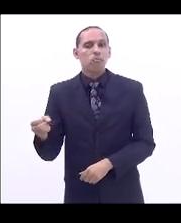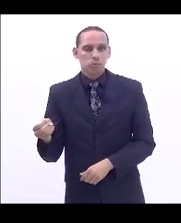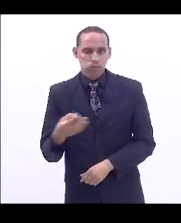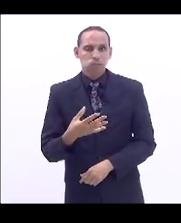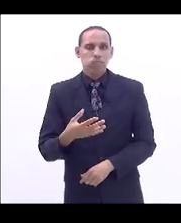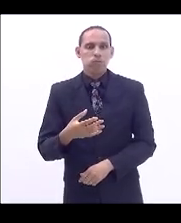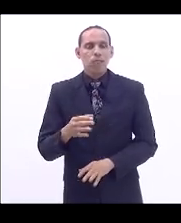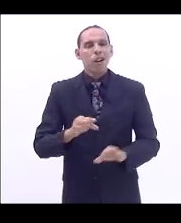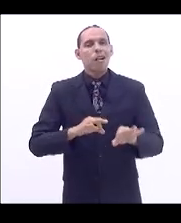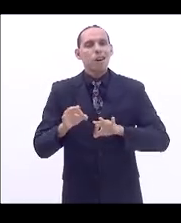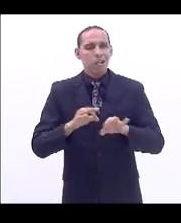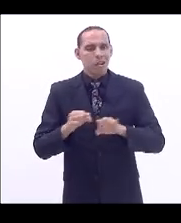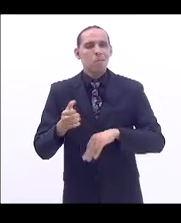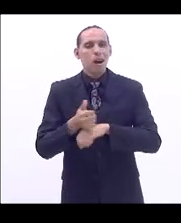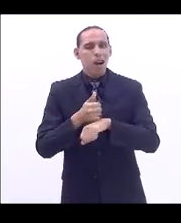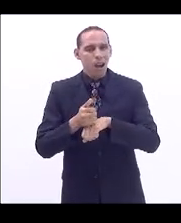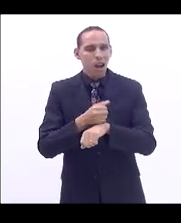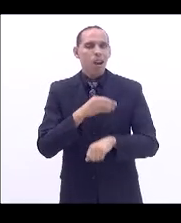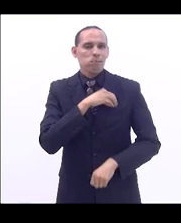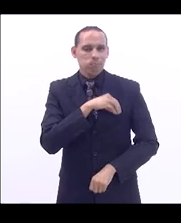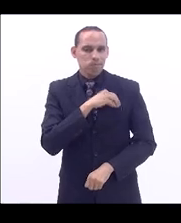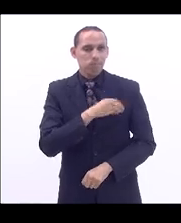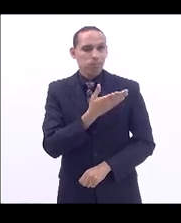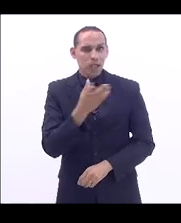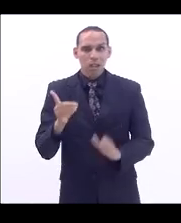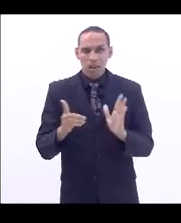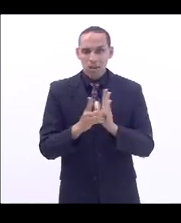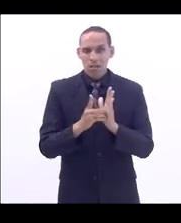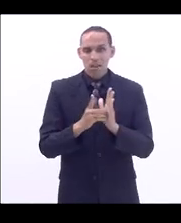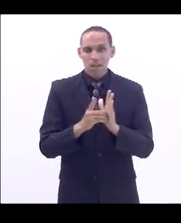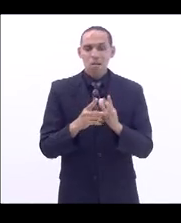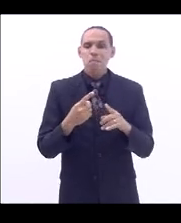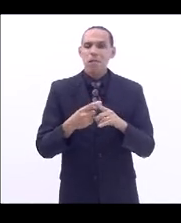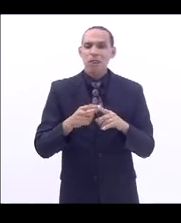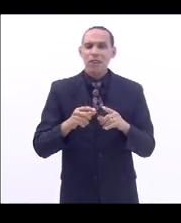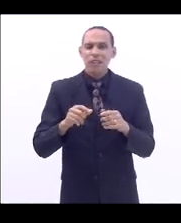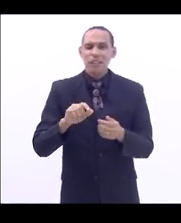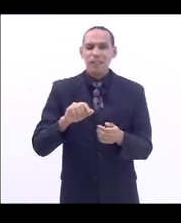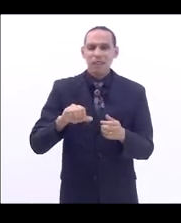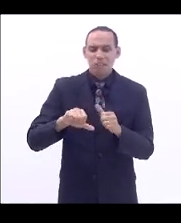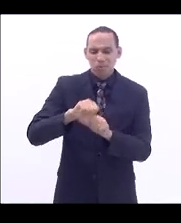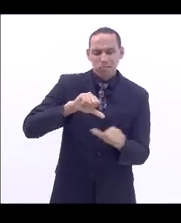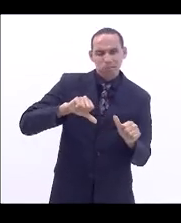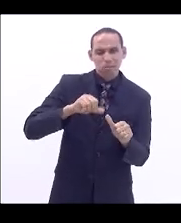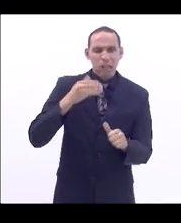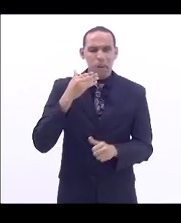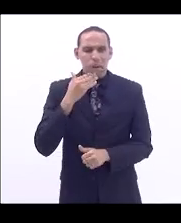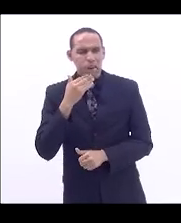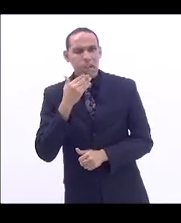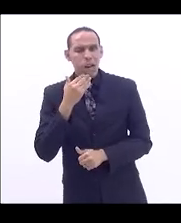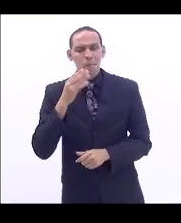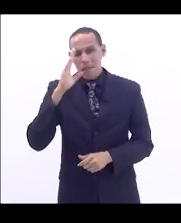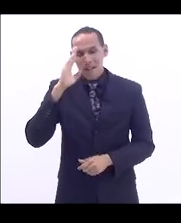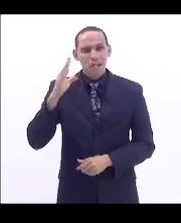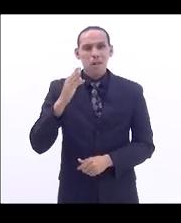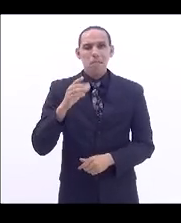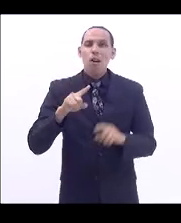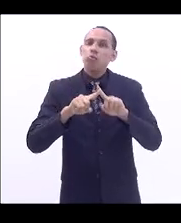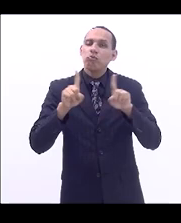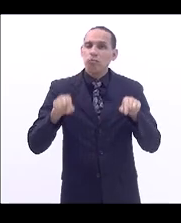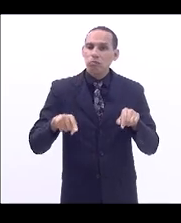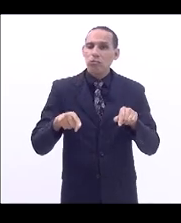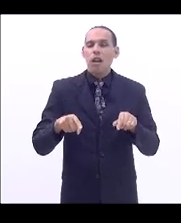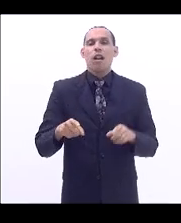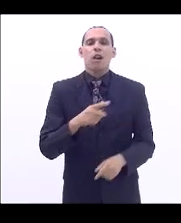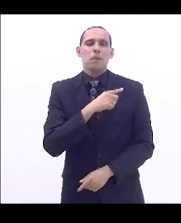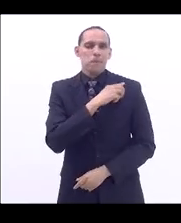vencimentos dos Servidores do Detran plano atual tem muitas opções especialmente No que diz respeito aos servidores ensino médio e